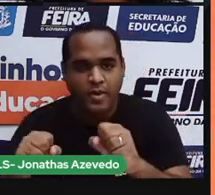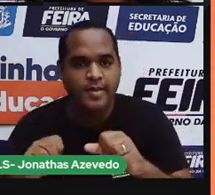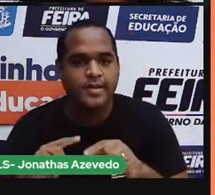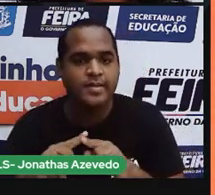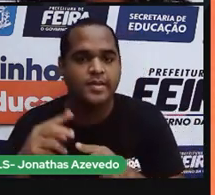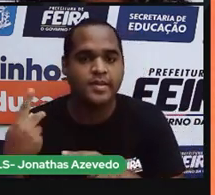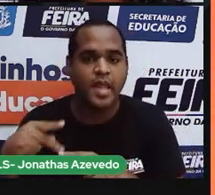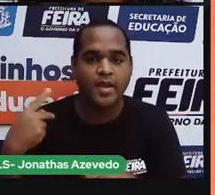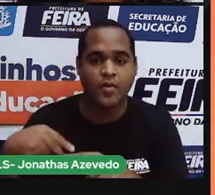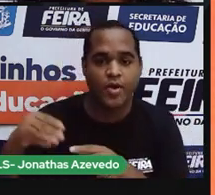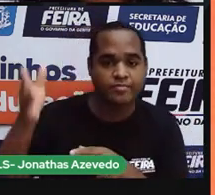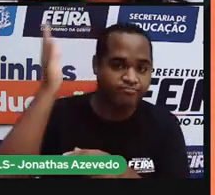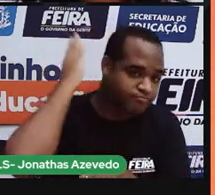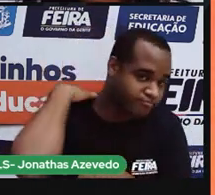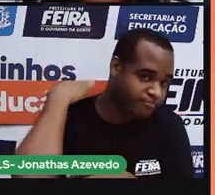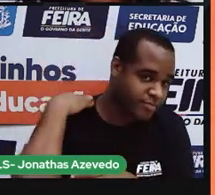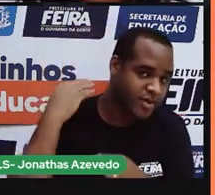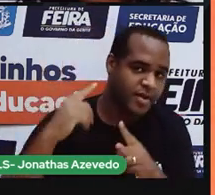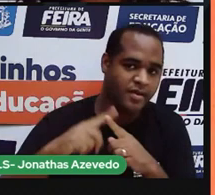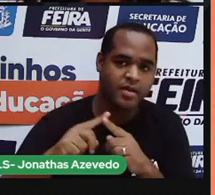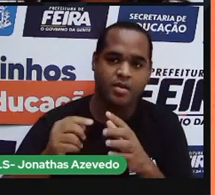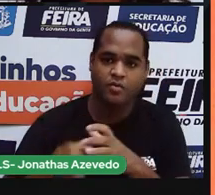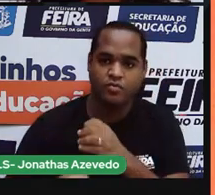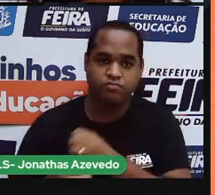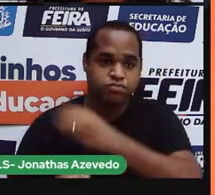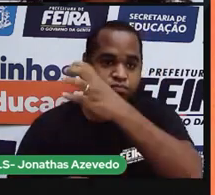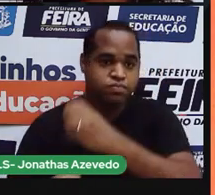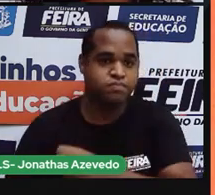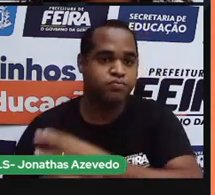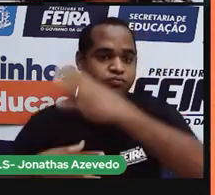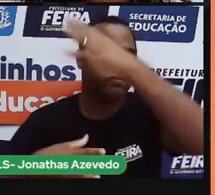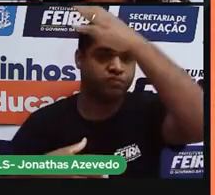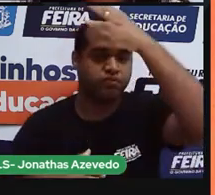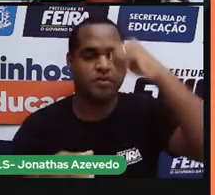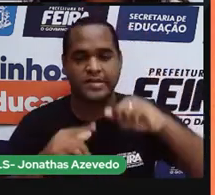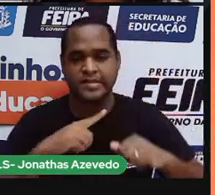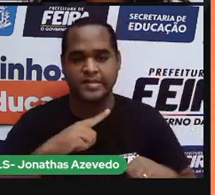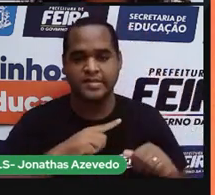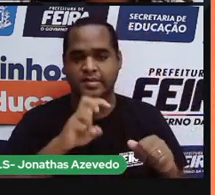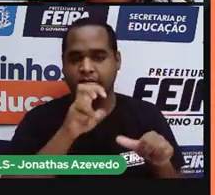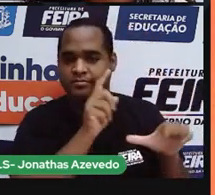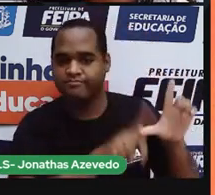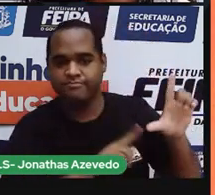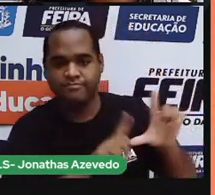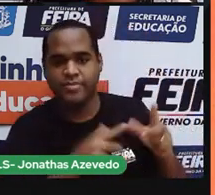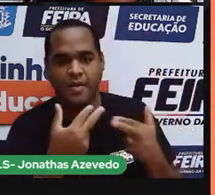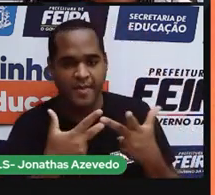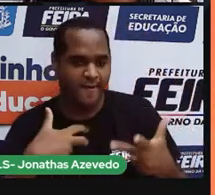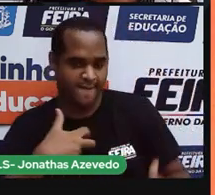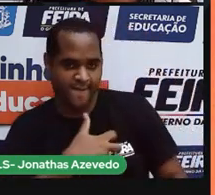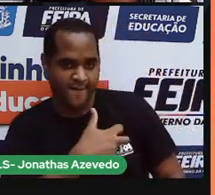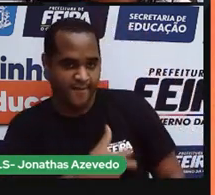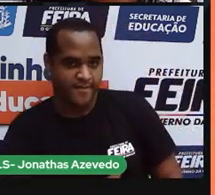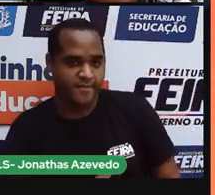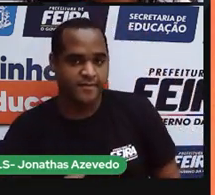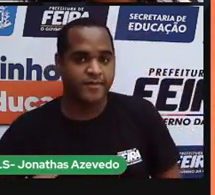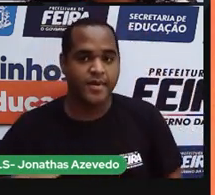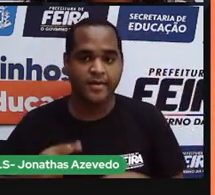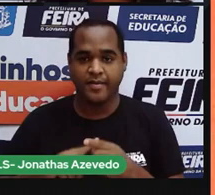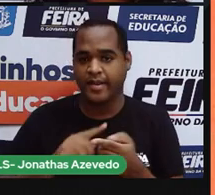de Cássio tem um foguete de aço, além de cinco letras chinesas que ele tatuou na